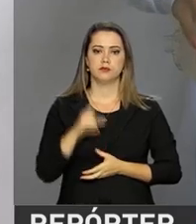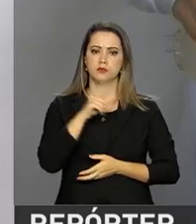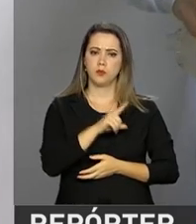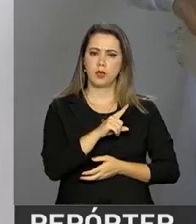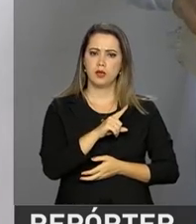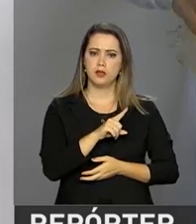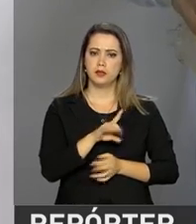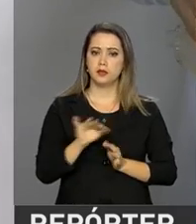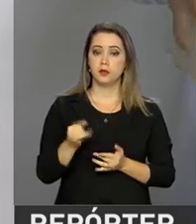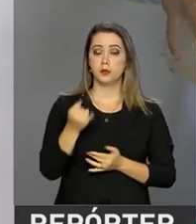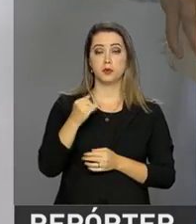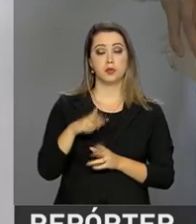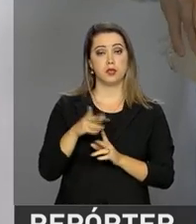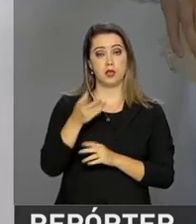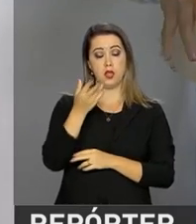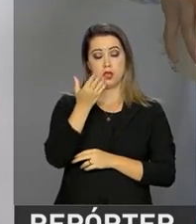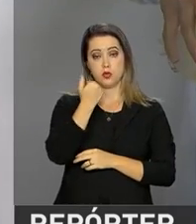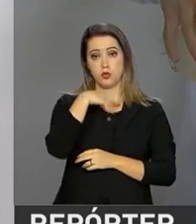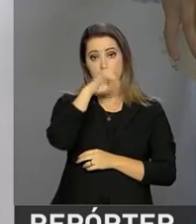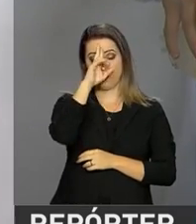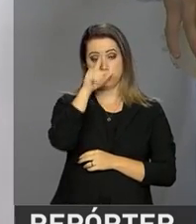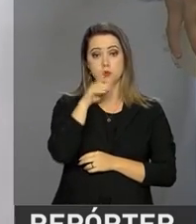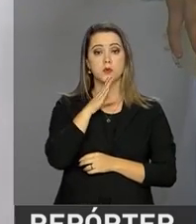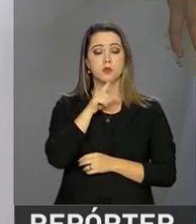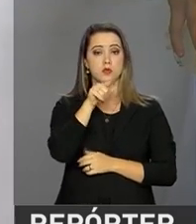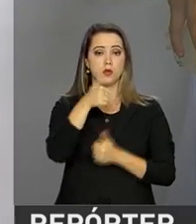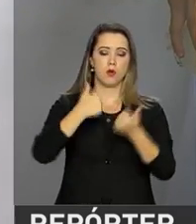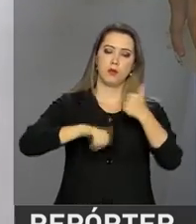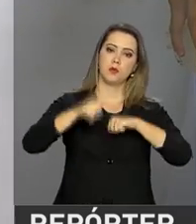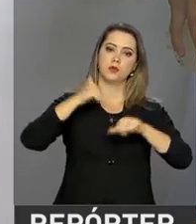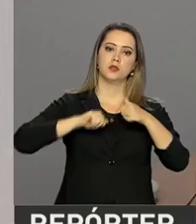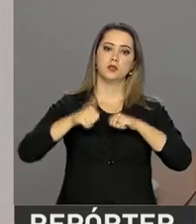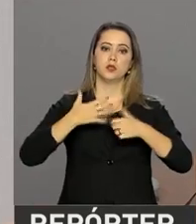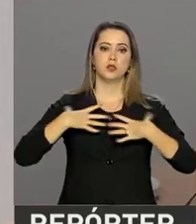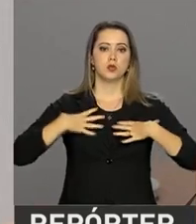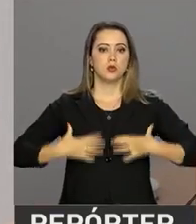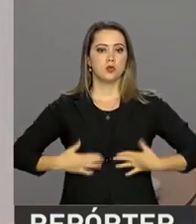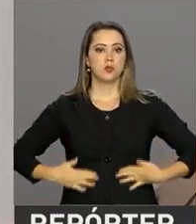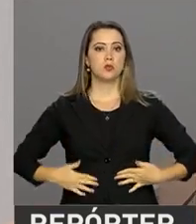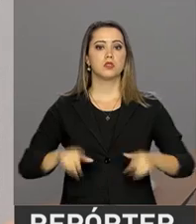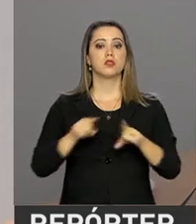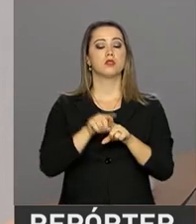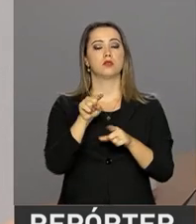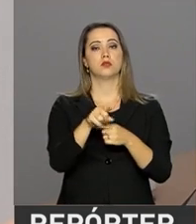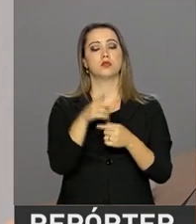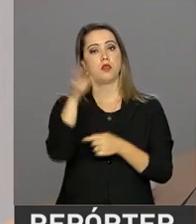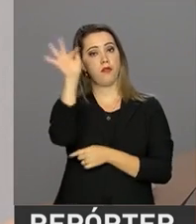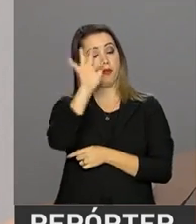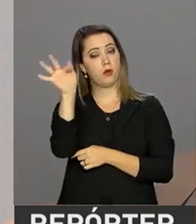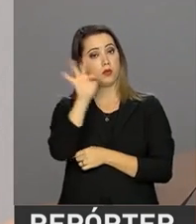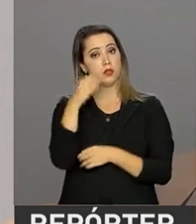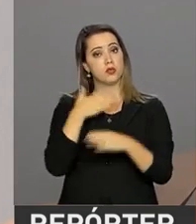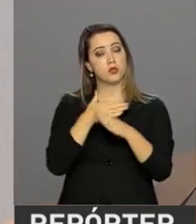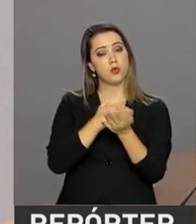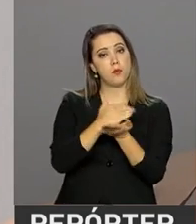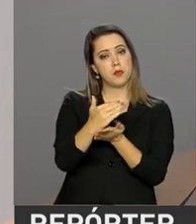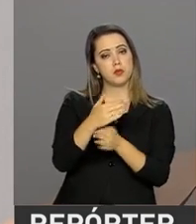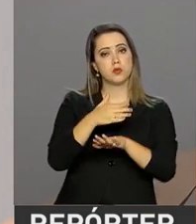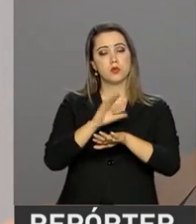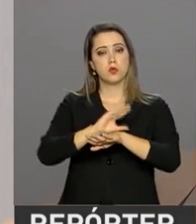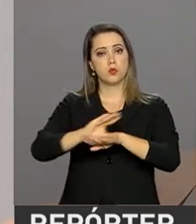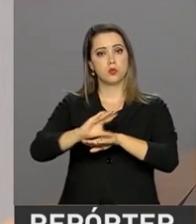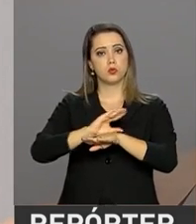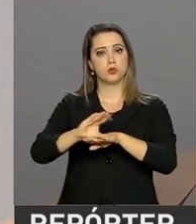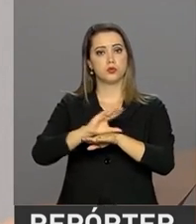Rodolfo aproveitou a hora do almoço para conhecer um dos laboratórios de anatomia da faculdade, onde começou o curso de medicina,